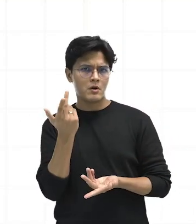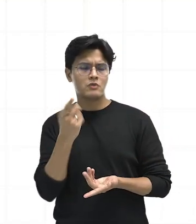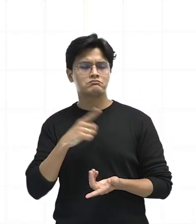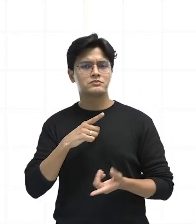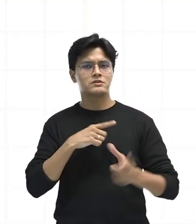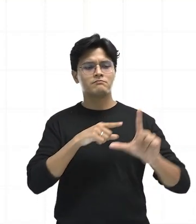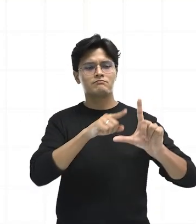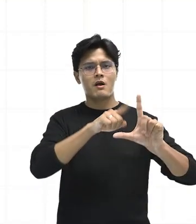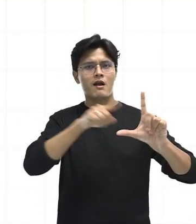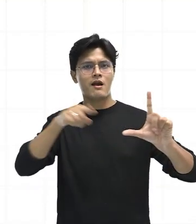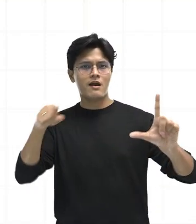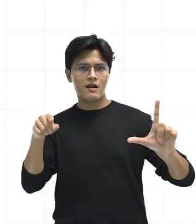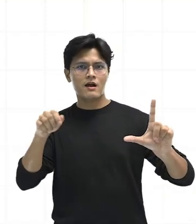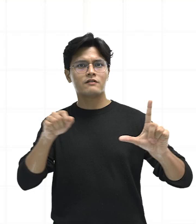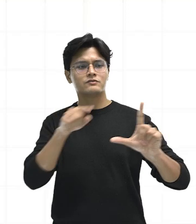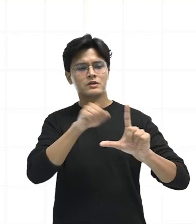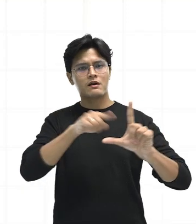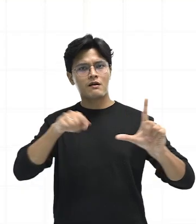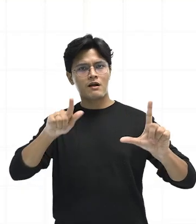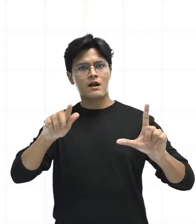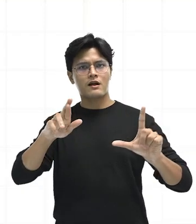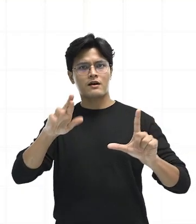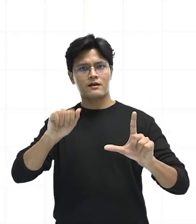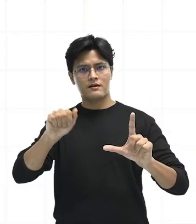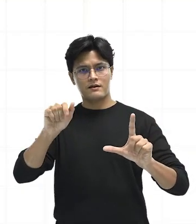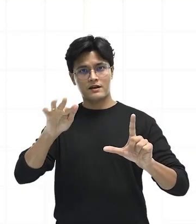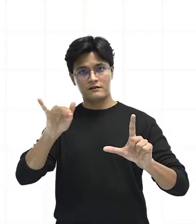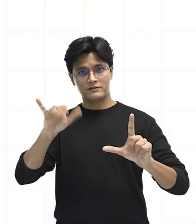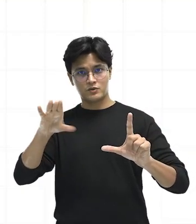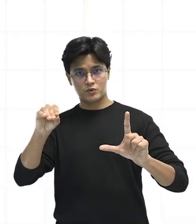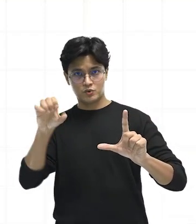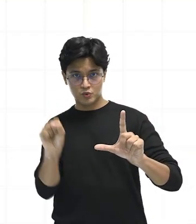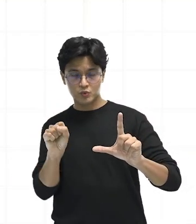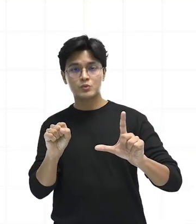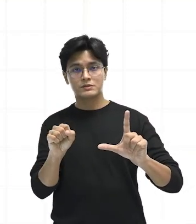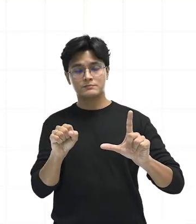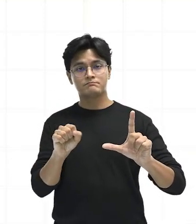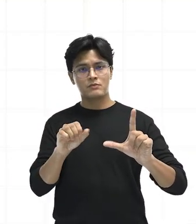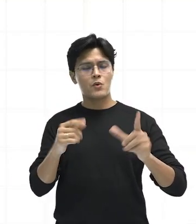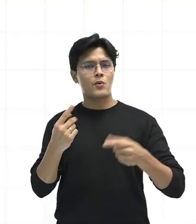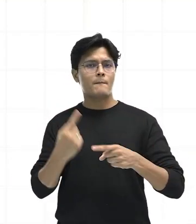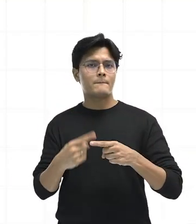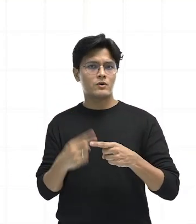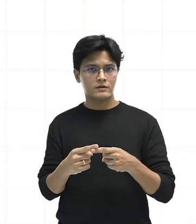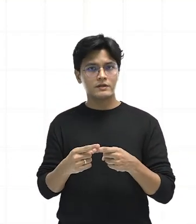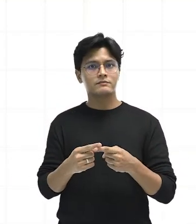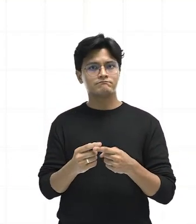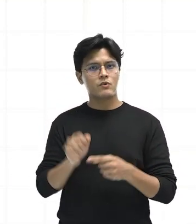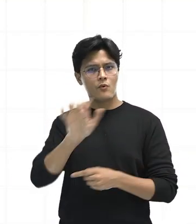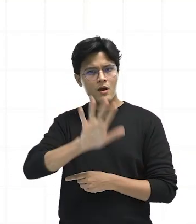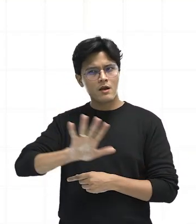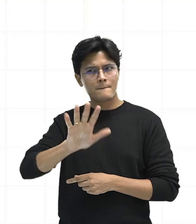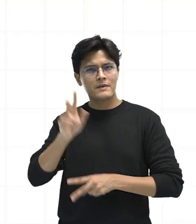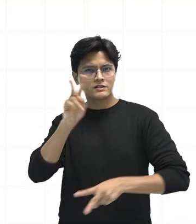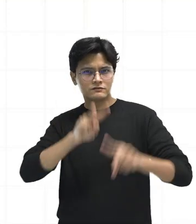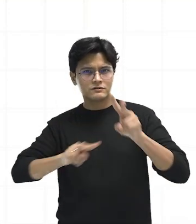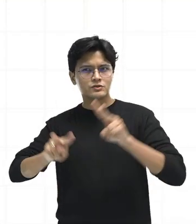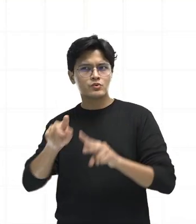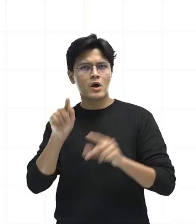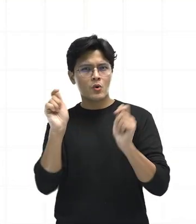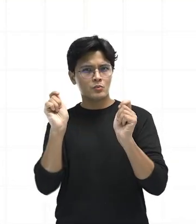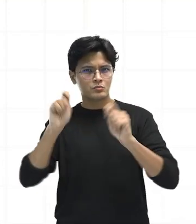na estatística. Até porque a imagem visual ela fica mais clara quando a gente